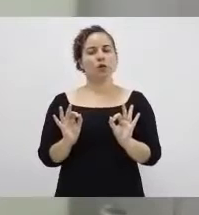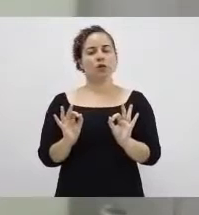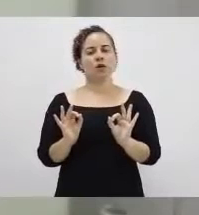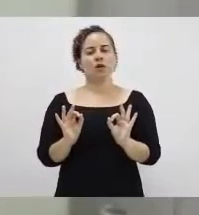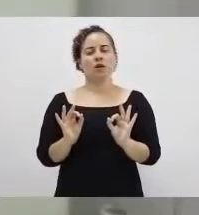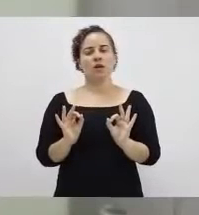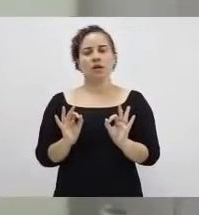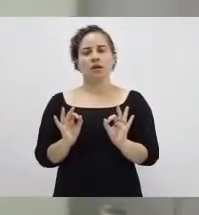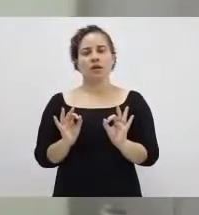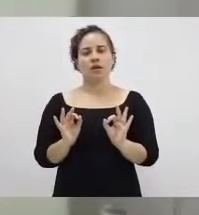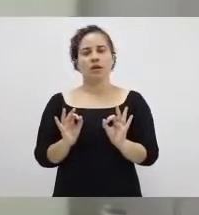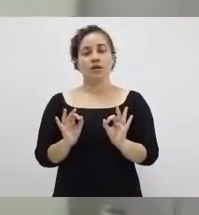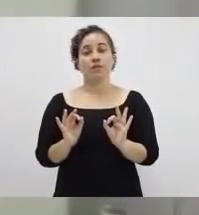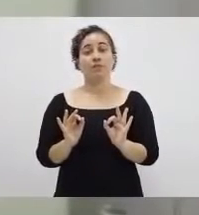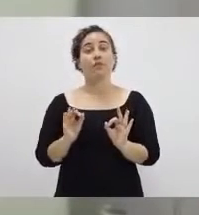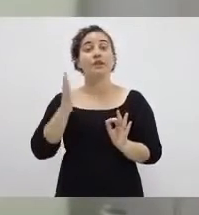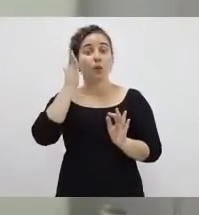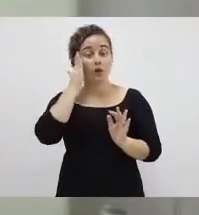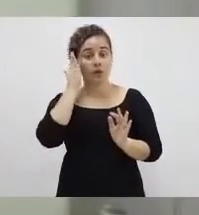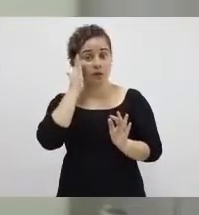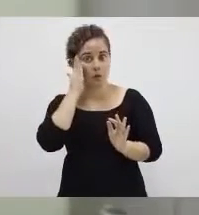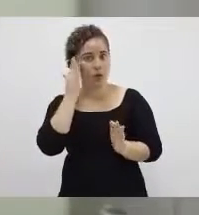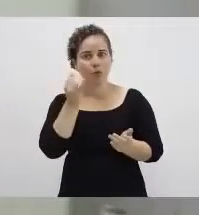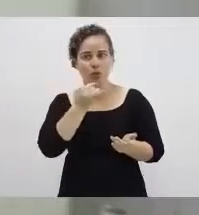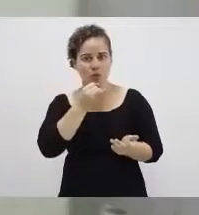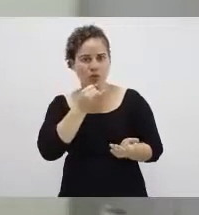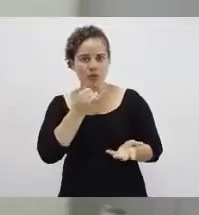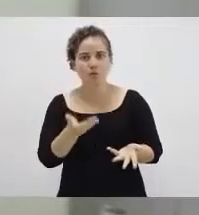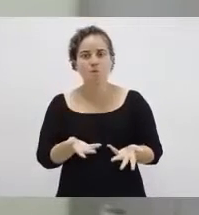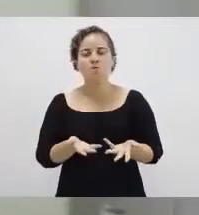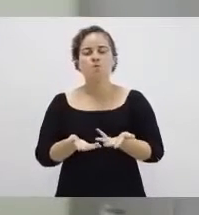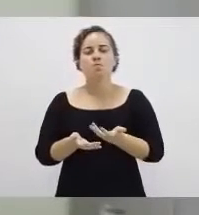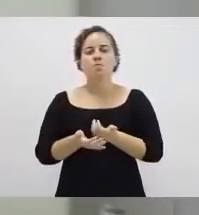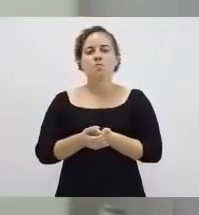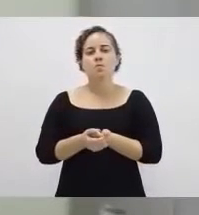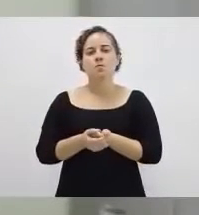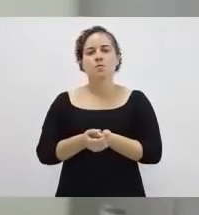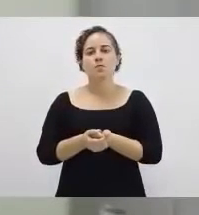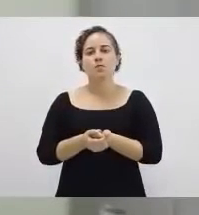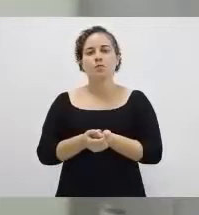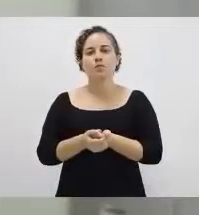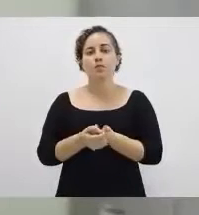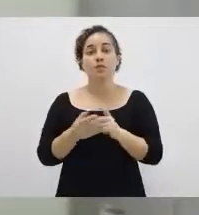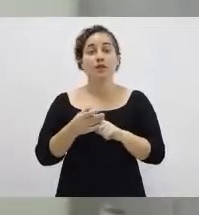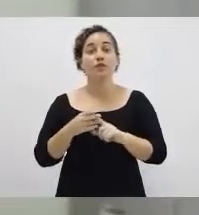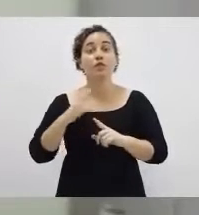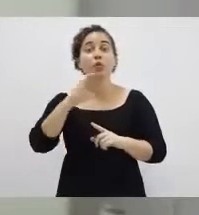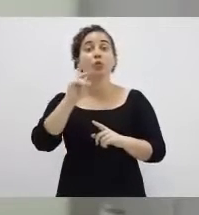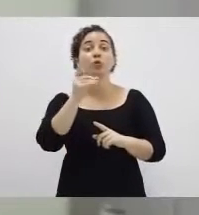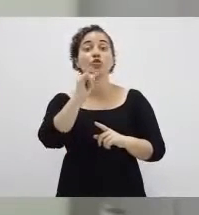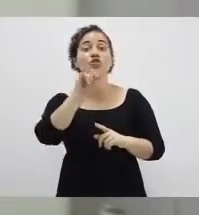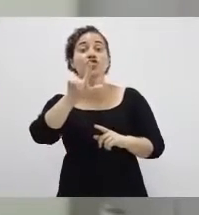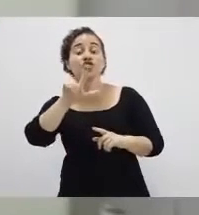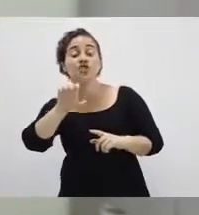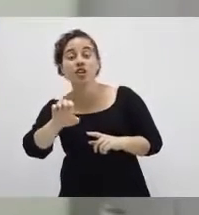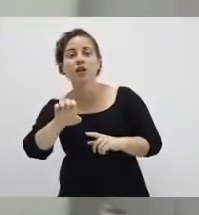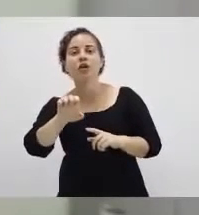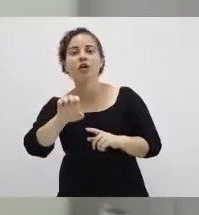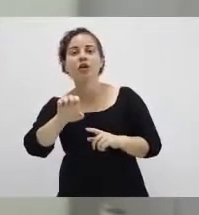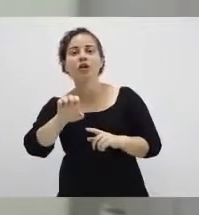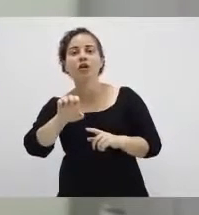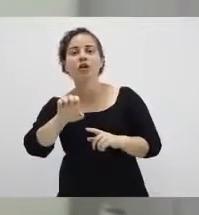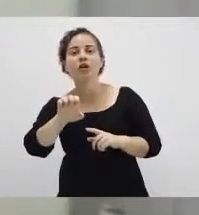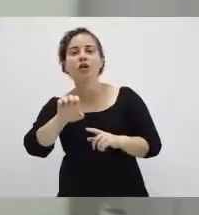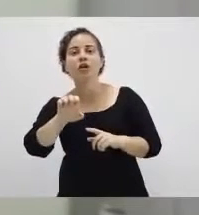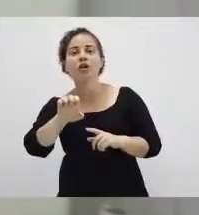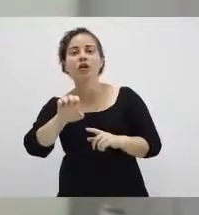eu sei que a taxa de câmbio, por exemplo, que se eu vou, por exemplo, para o Chile, e eu sei que a taxa